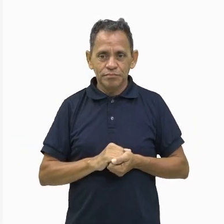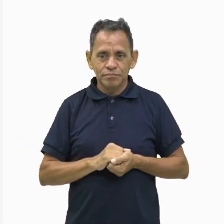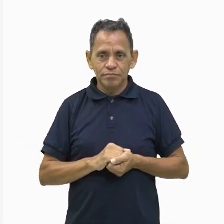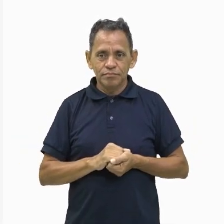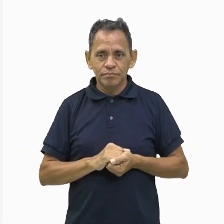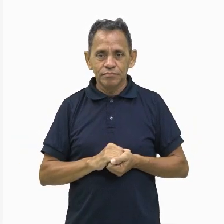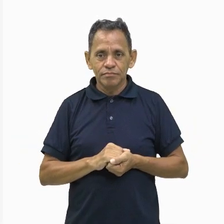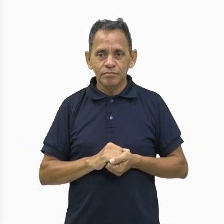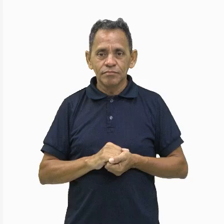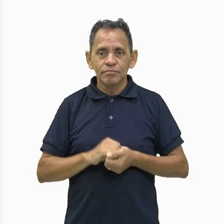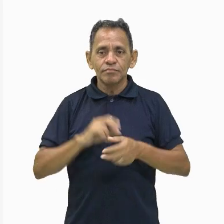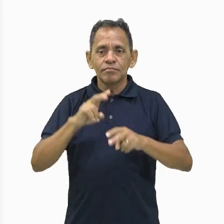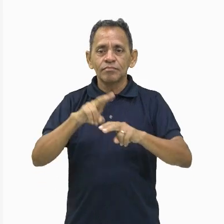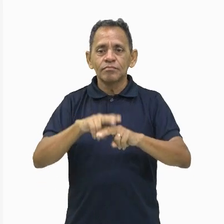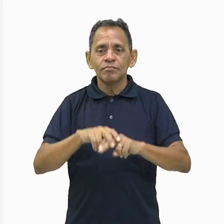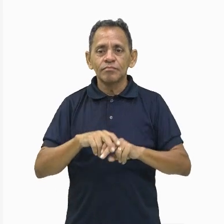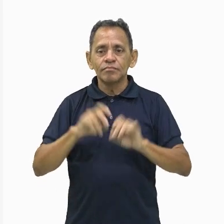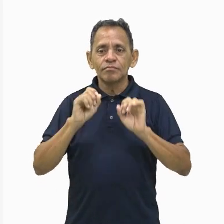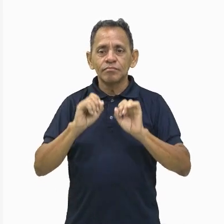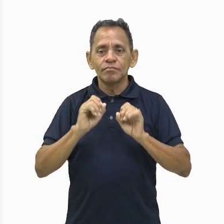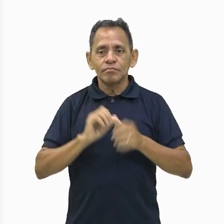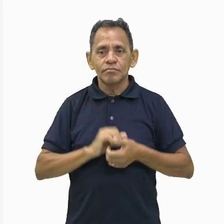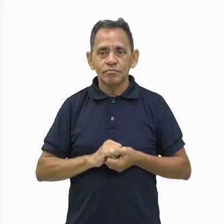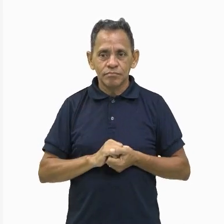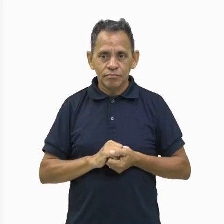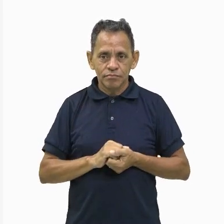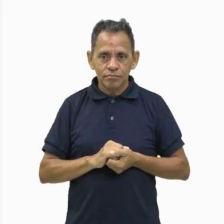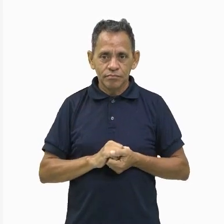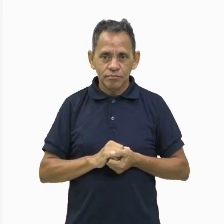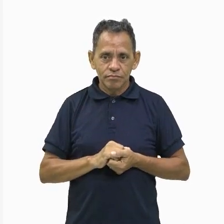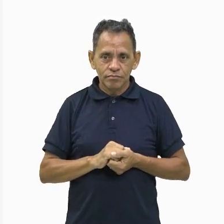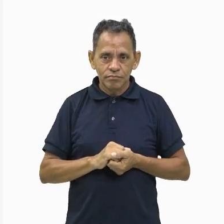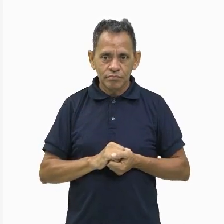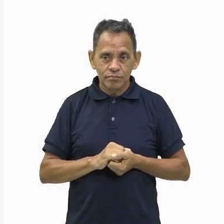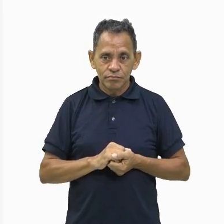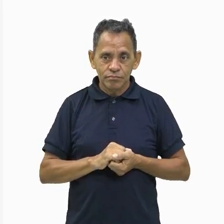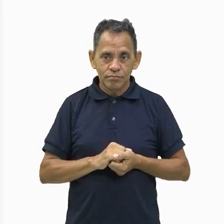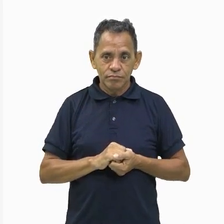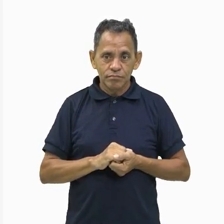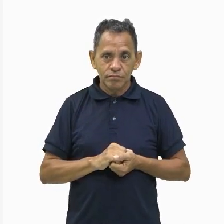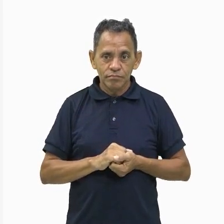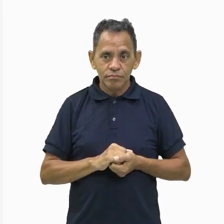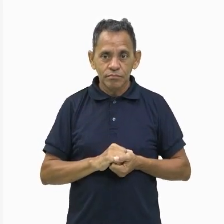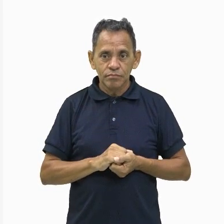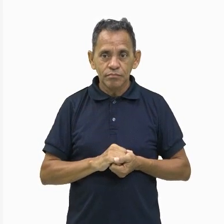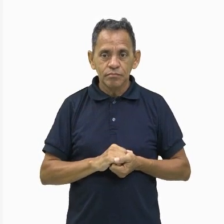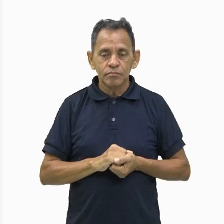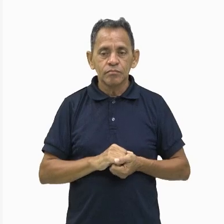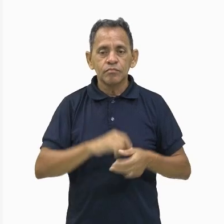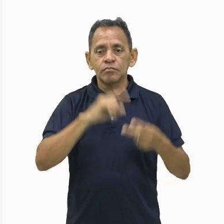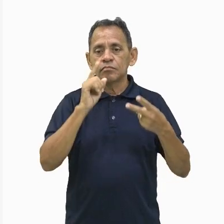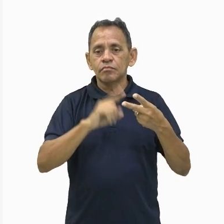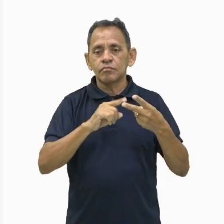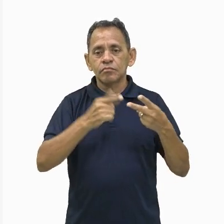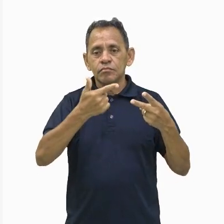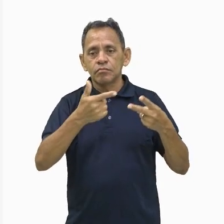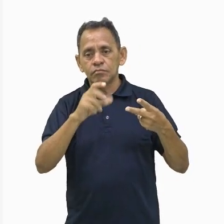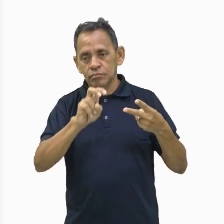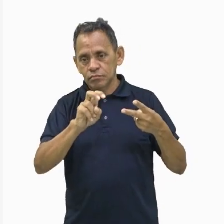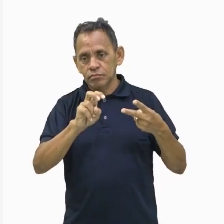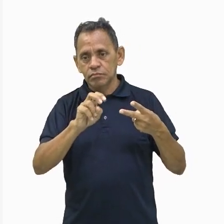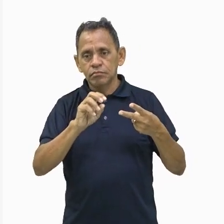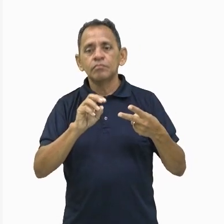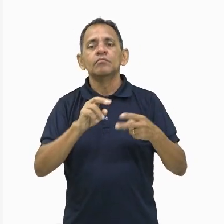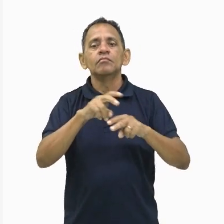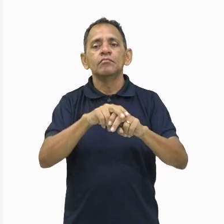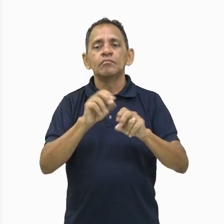Por causa da questão... Eu falei de novo, tá? Perdão. Segundo aumento, 25% motivado pela escassez temporária